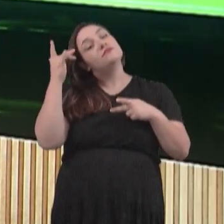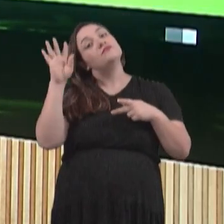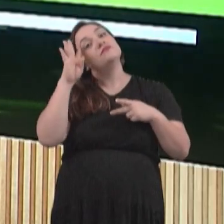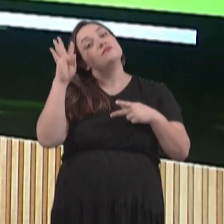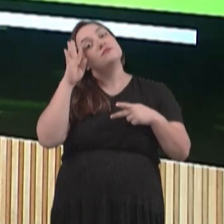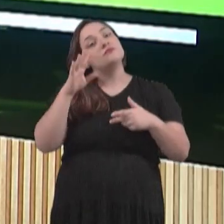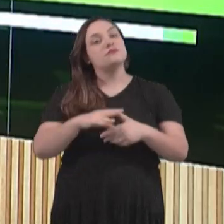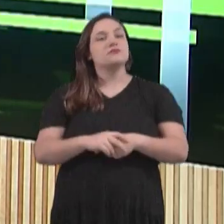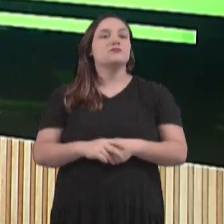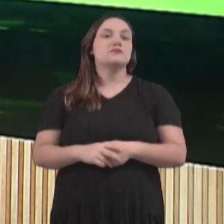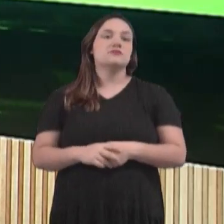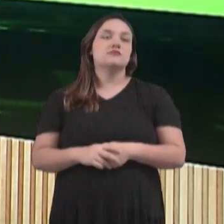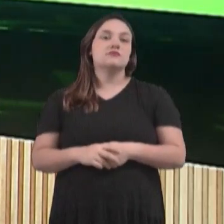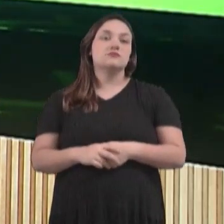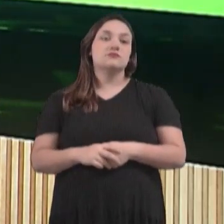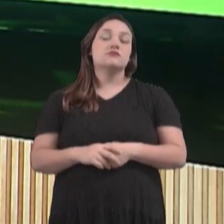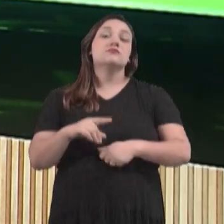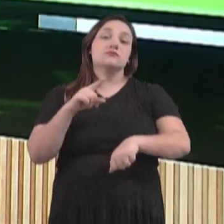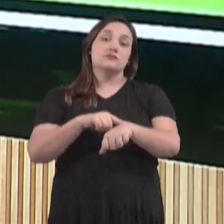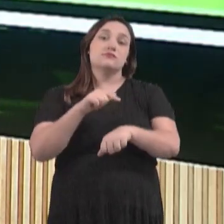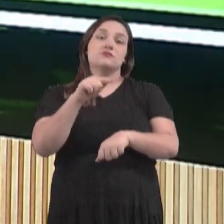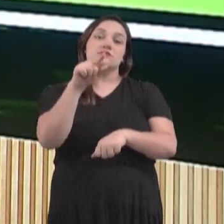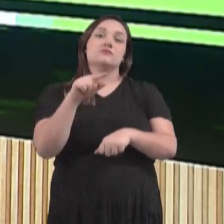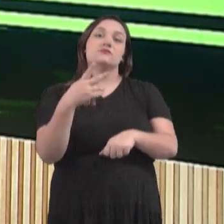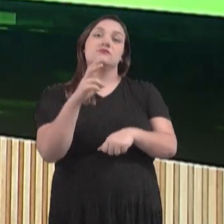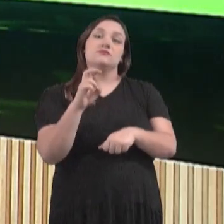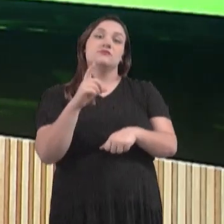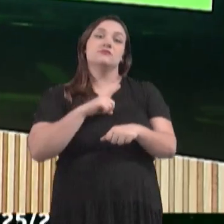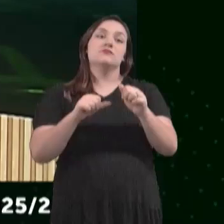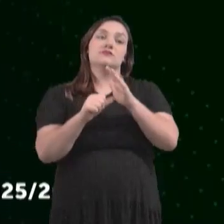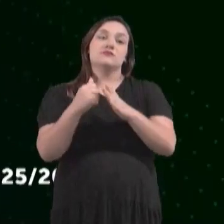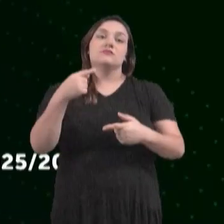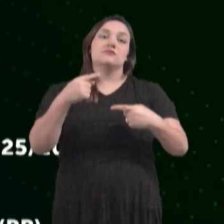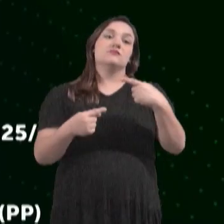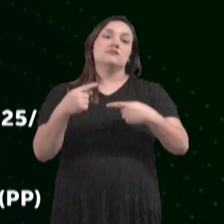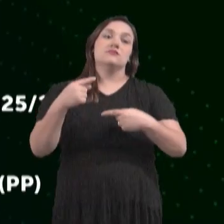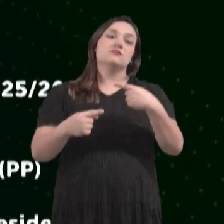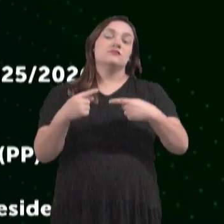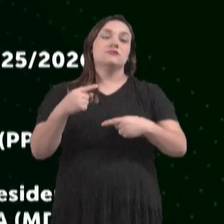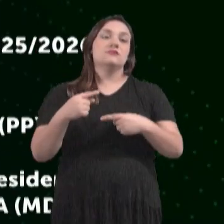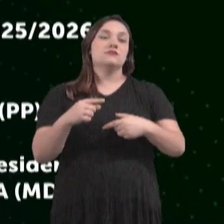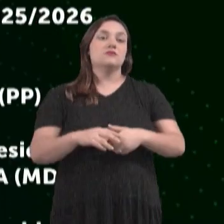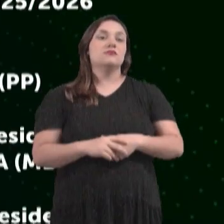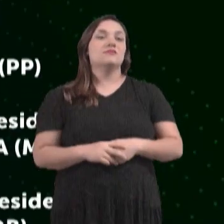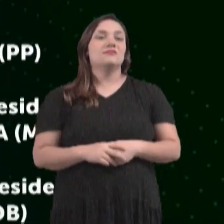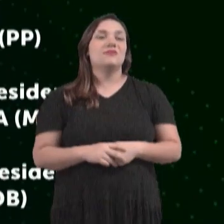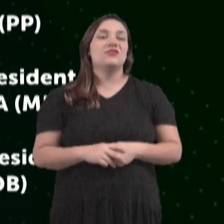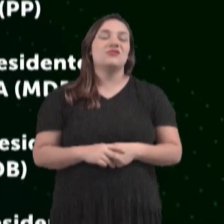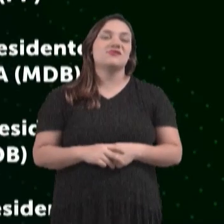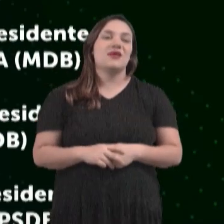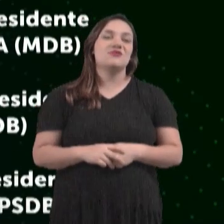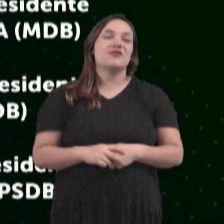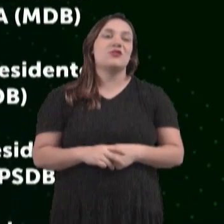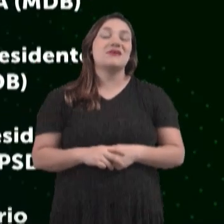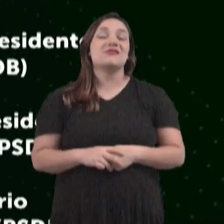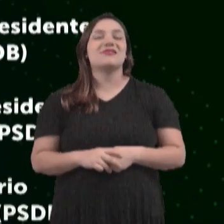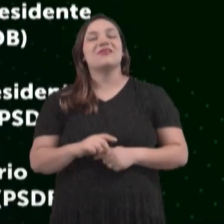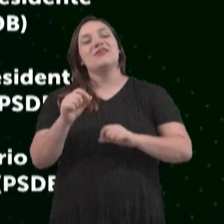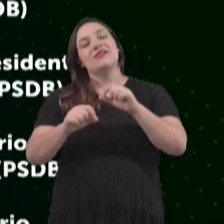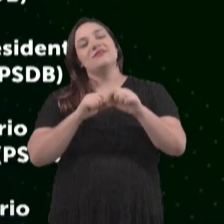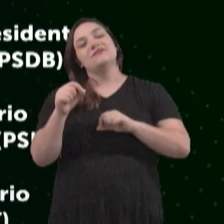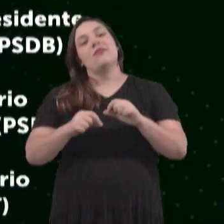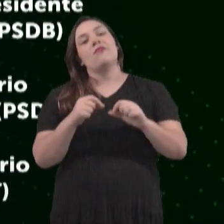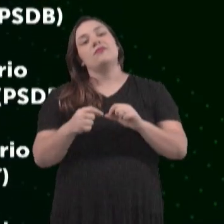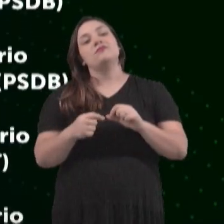na quarta-feira. E amanhã, a partir das 7h45, tem primeira discussão a partir já desse horário. Marita Fogo,